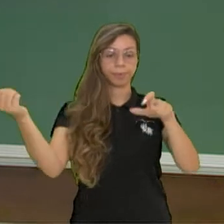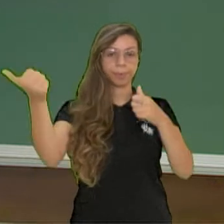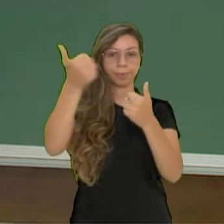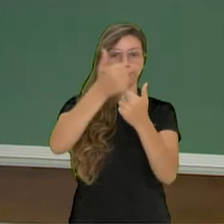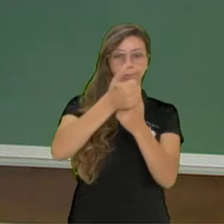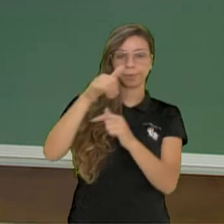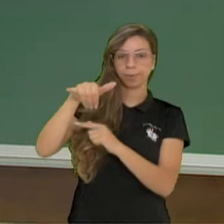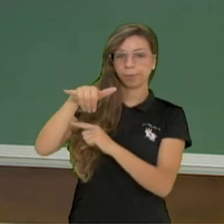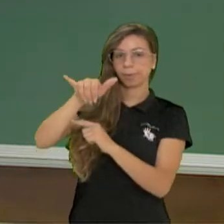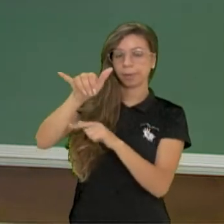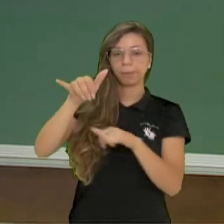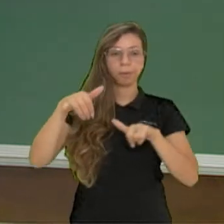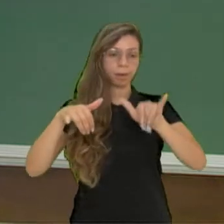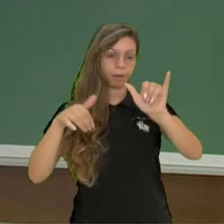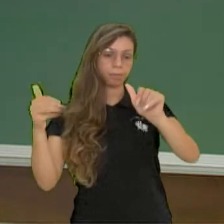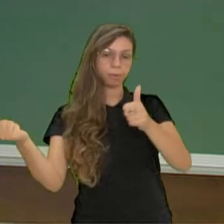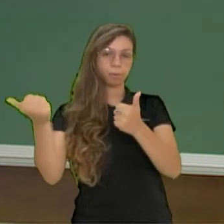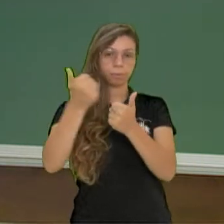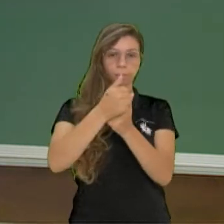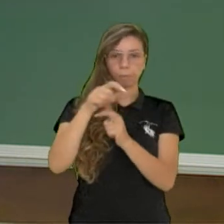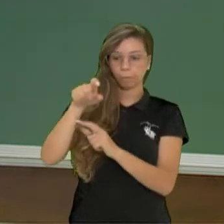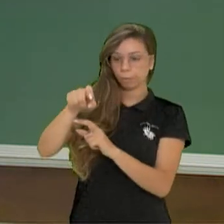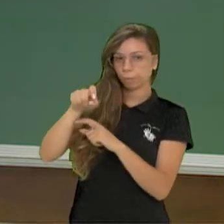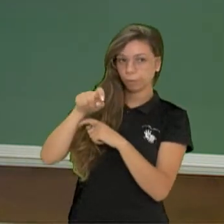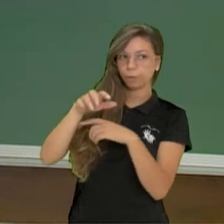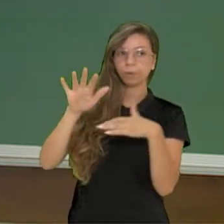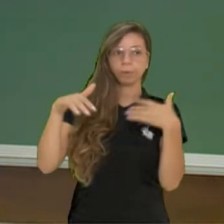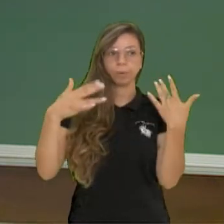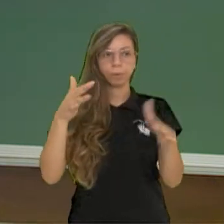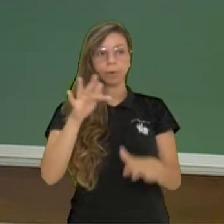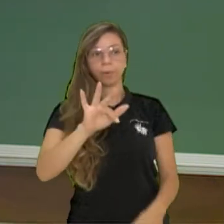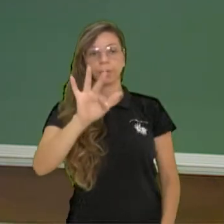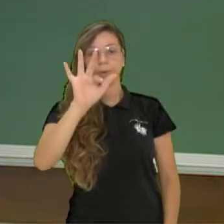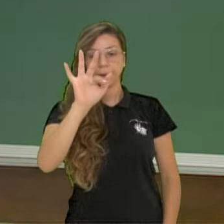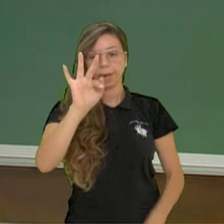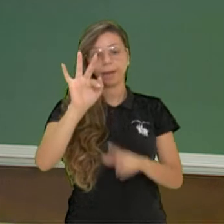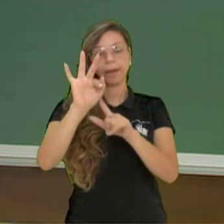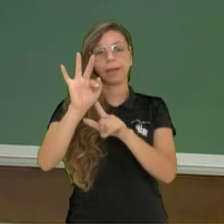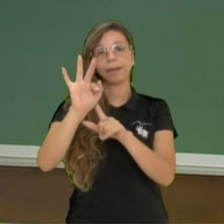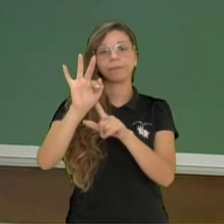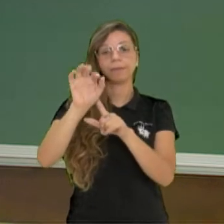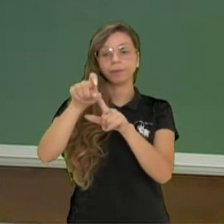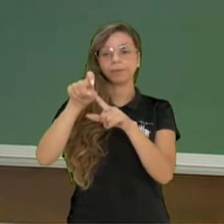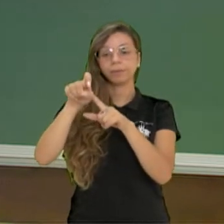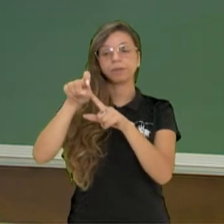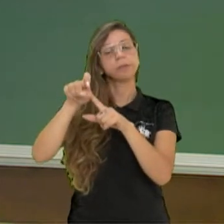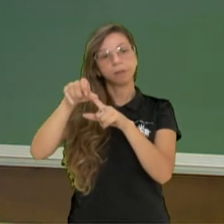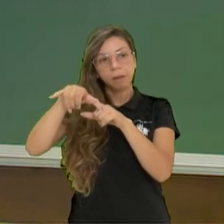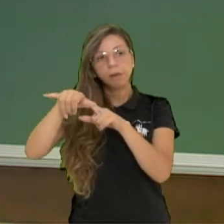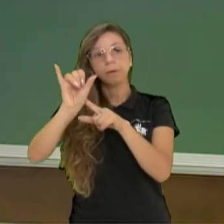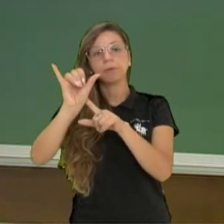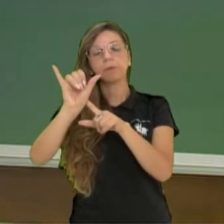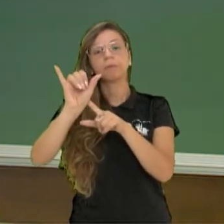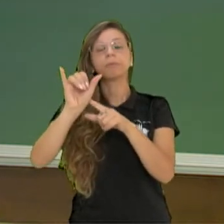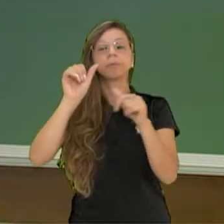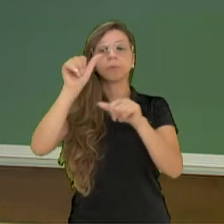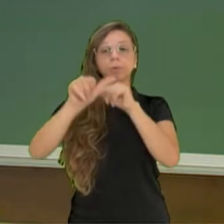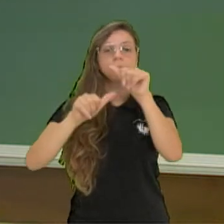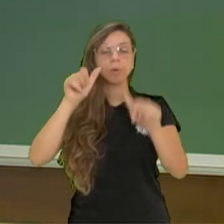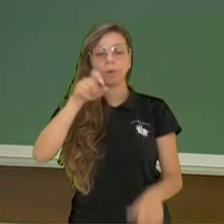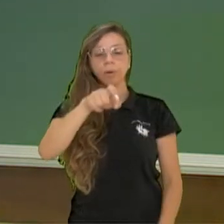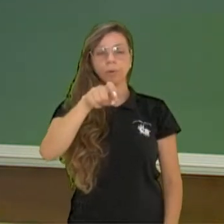y por x, aqui, f de x, que é o nosso y, virou x. O